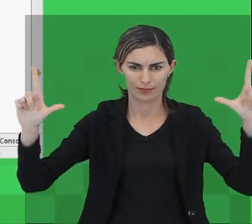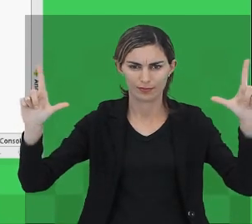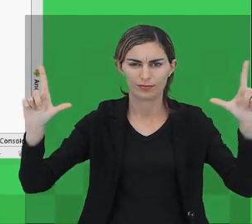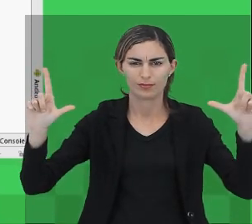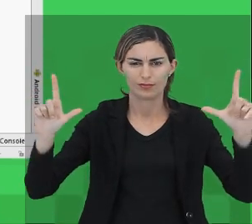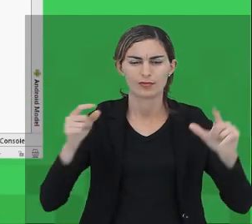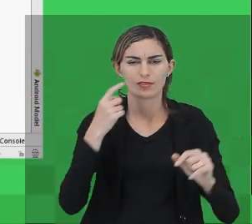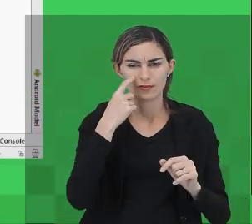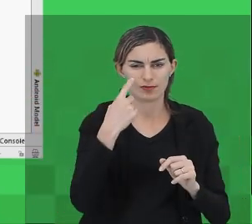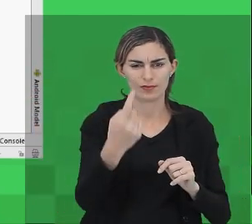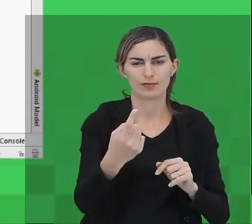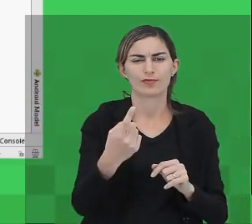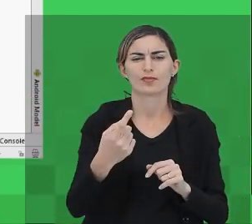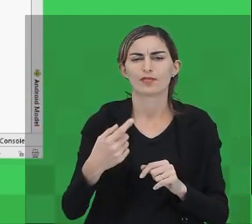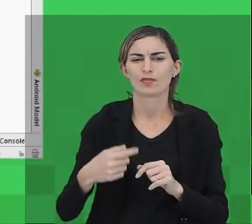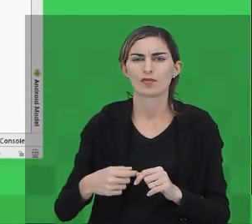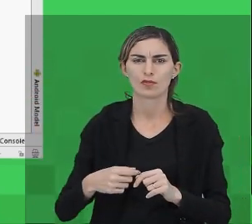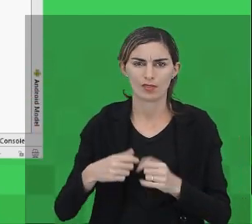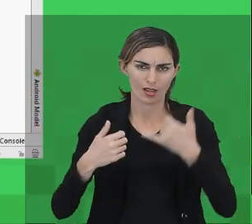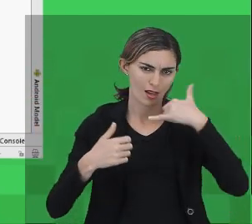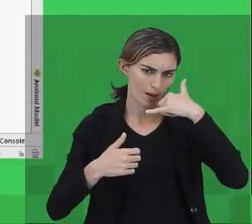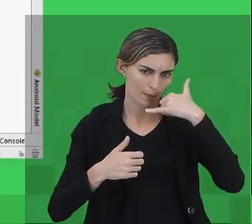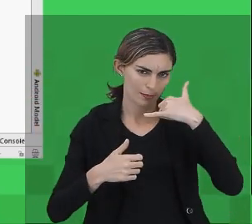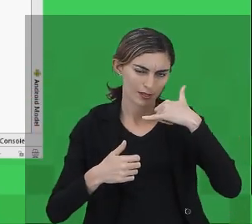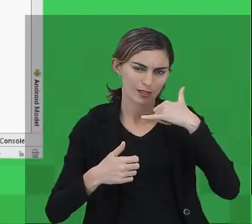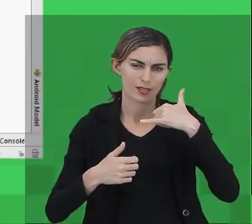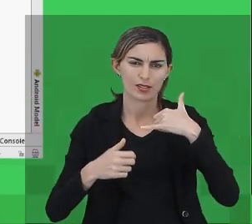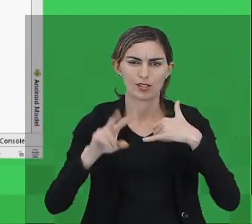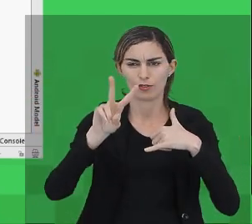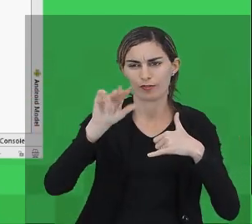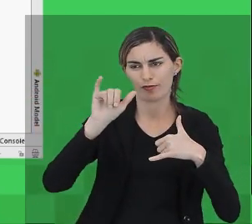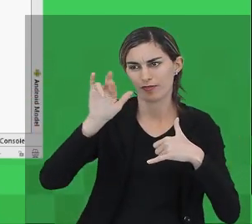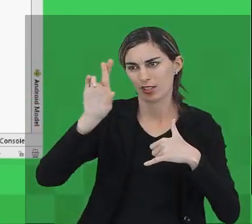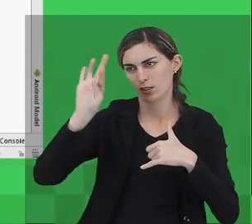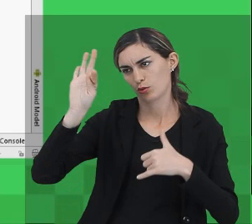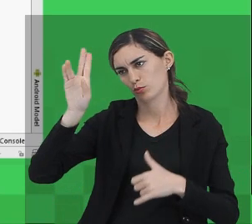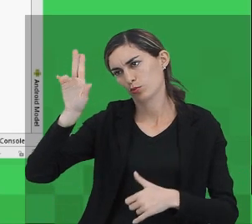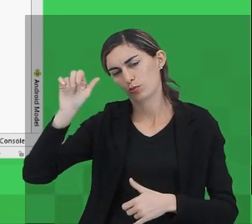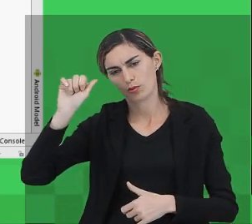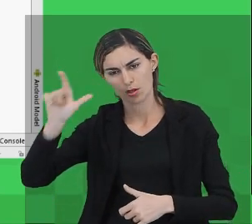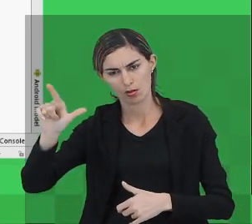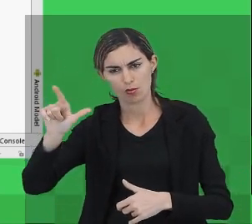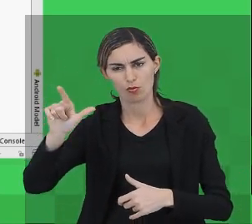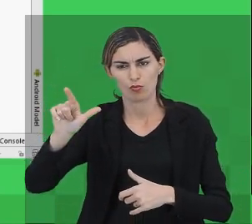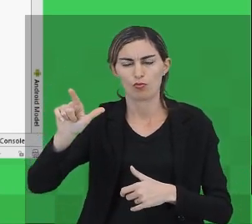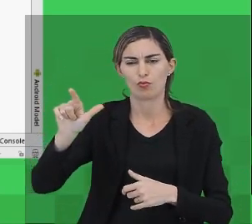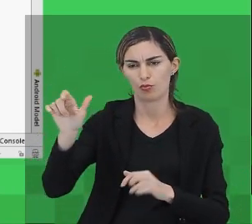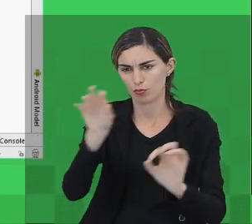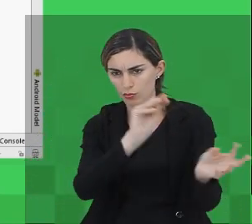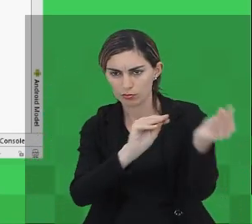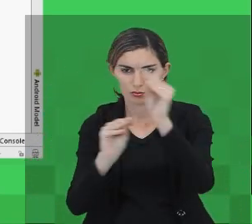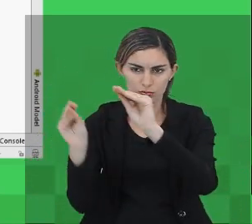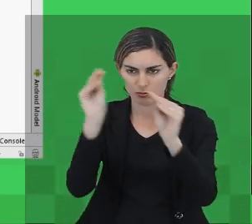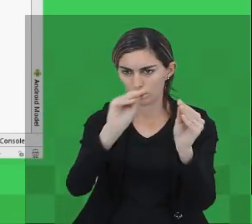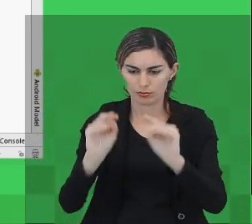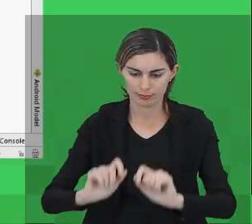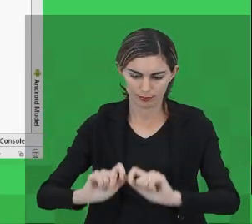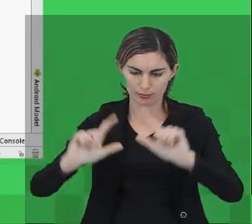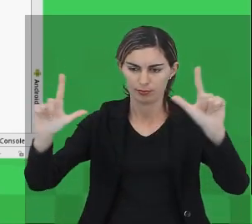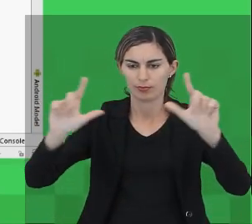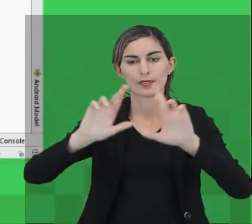que os virtuais devices, os aparelhos virtuais, eu possuo dois aparelhos aqui de configurações de